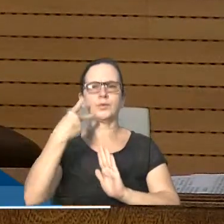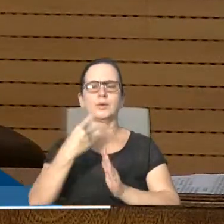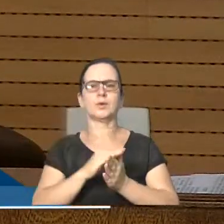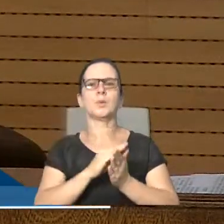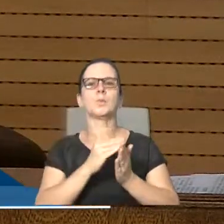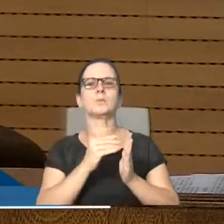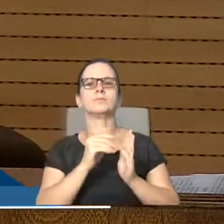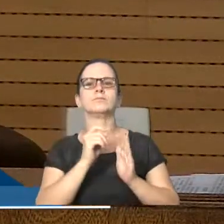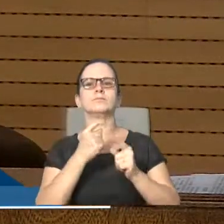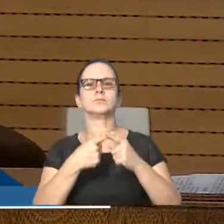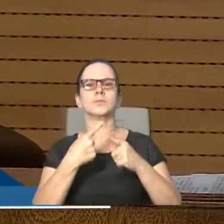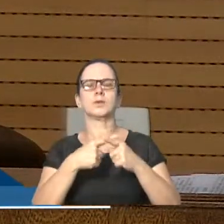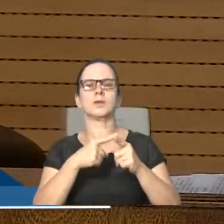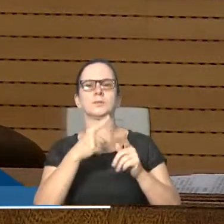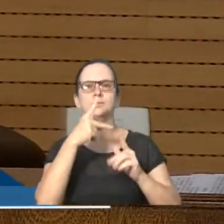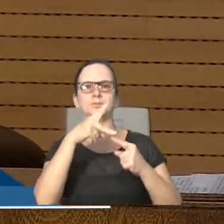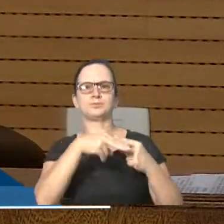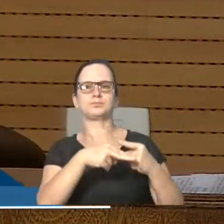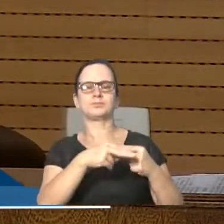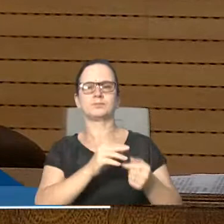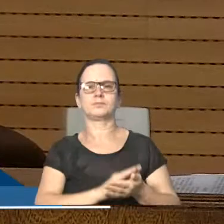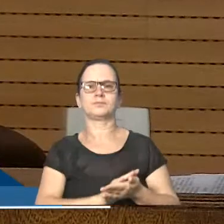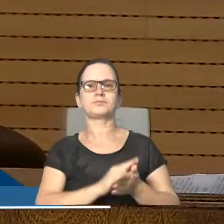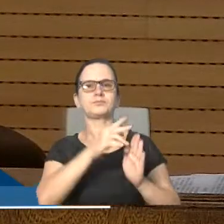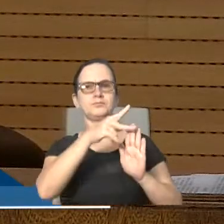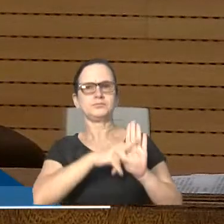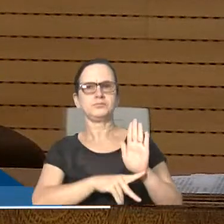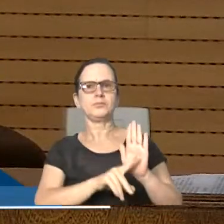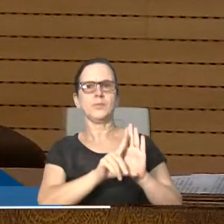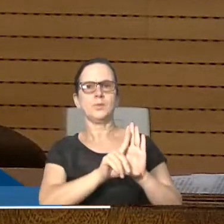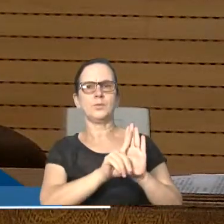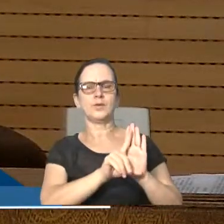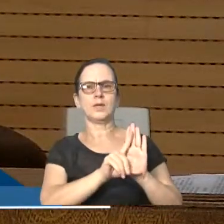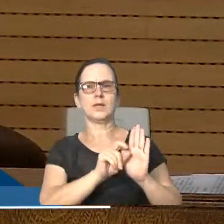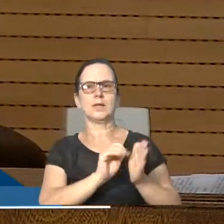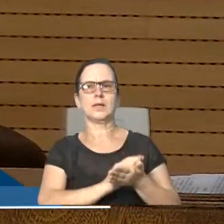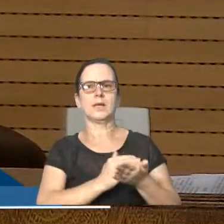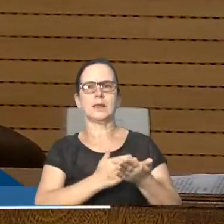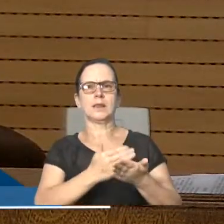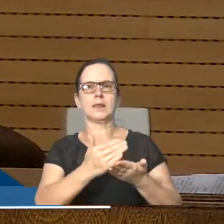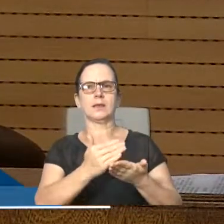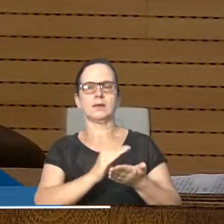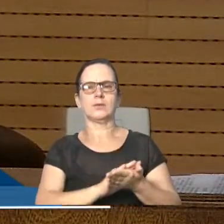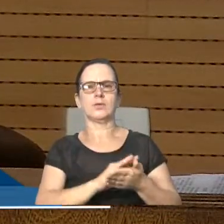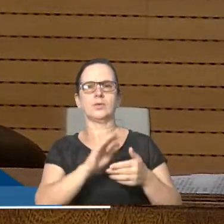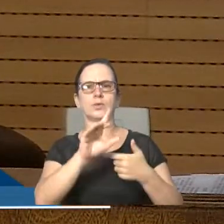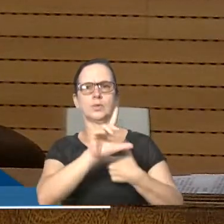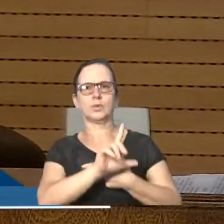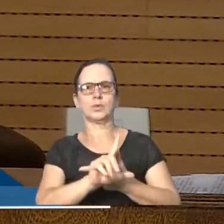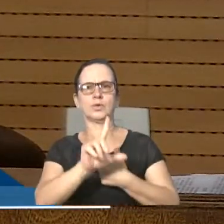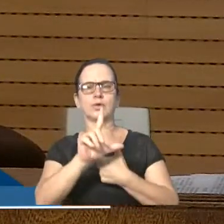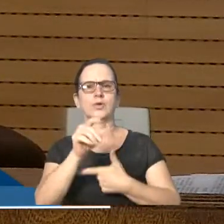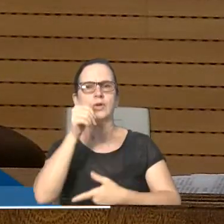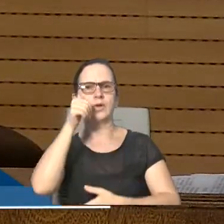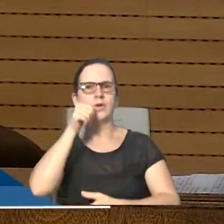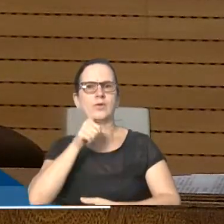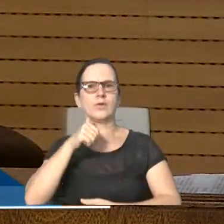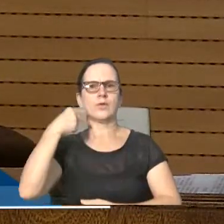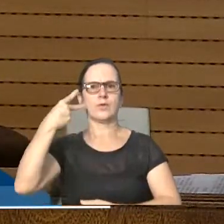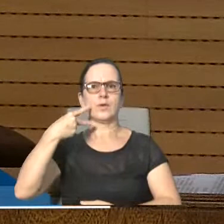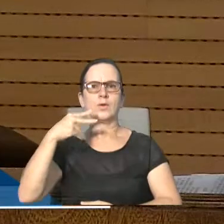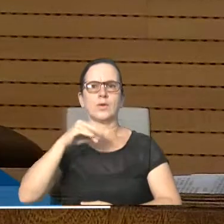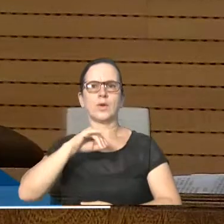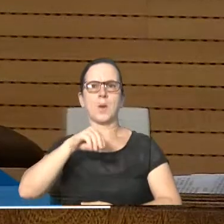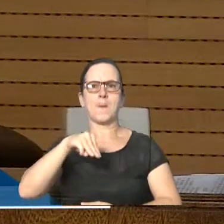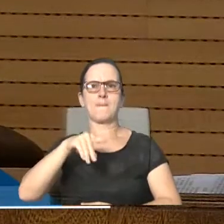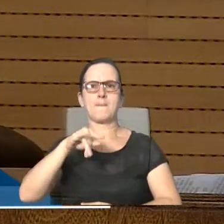seguintes motivos. Razões do veto. O projeto de lei de iniciativa do Legislativo da nobre vereadora Maria Jaqueline da